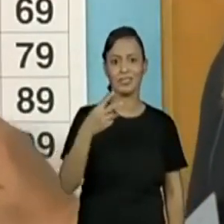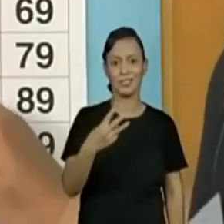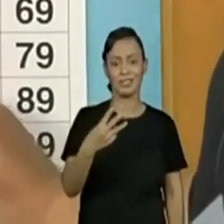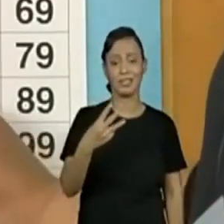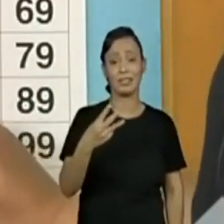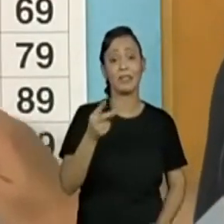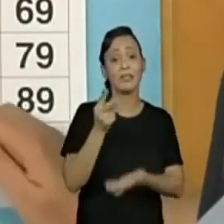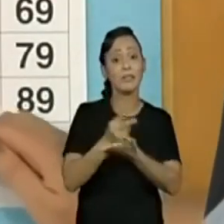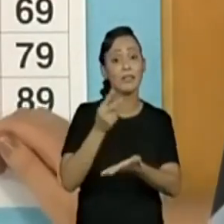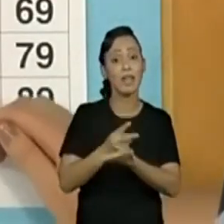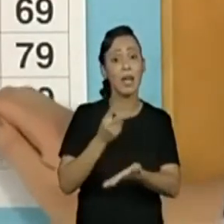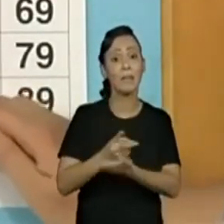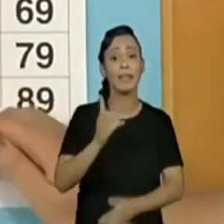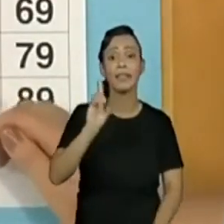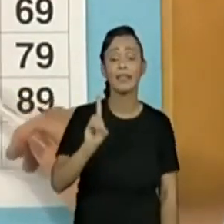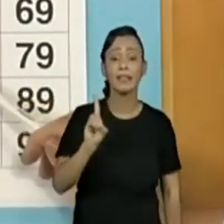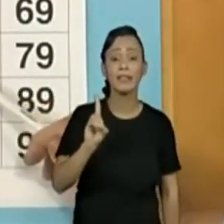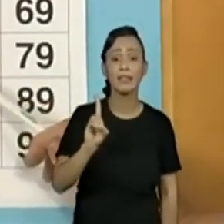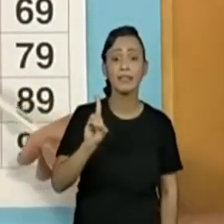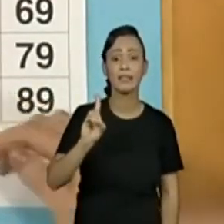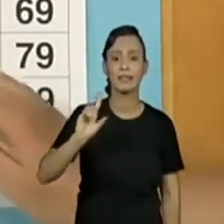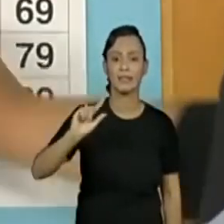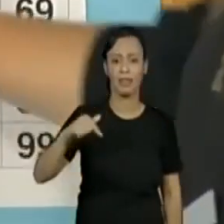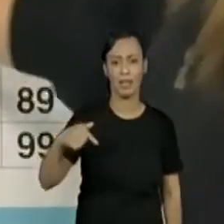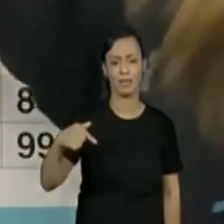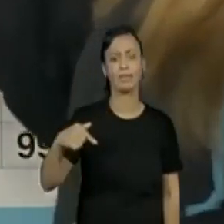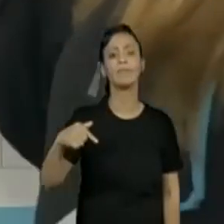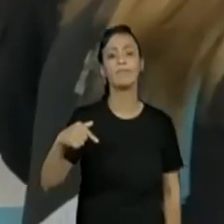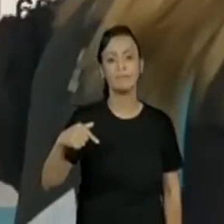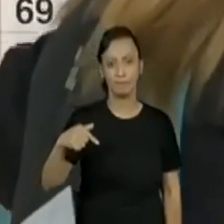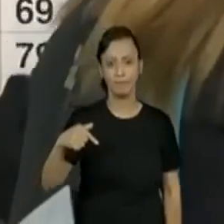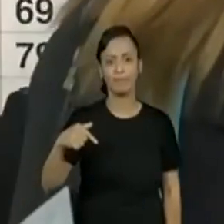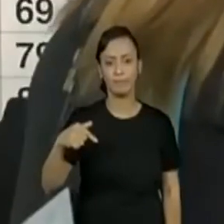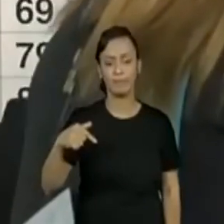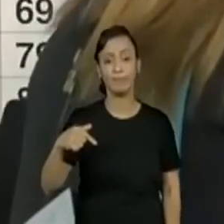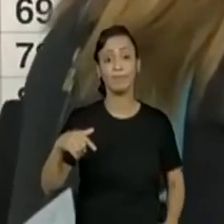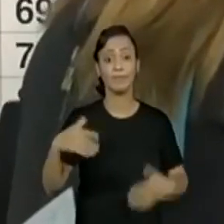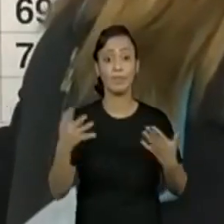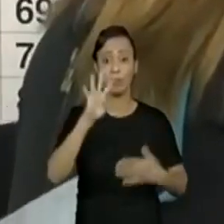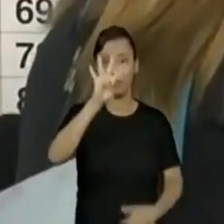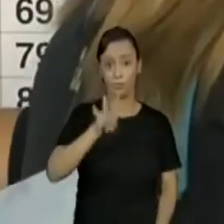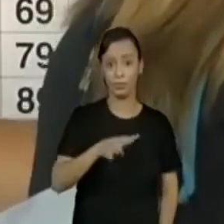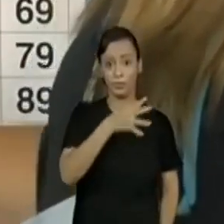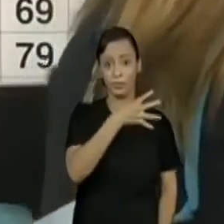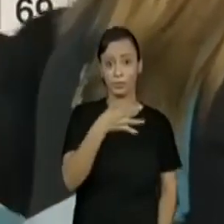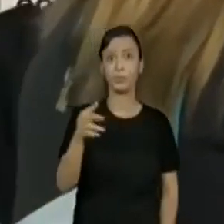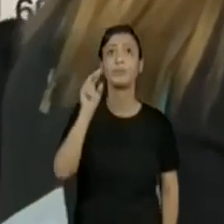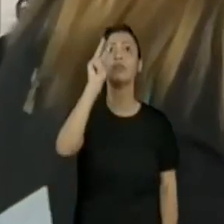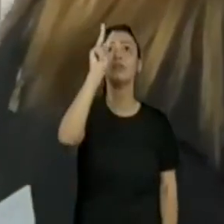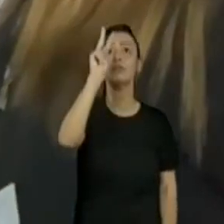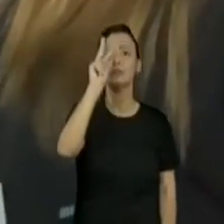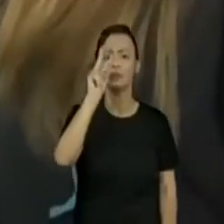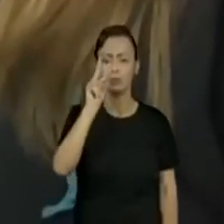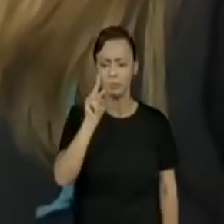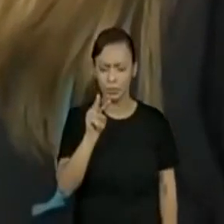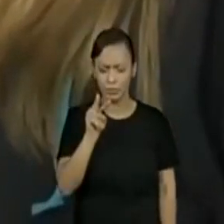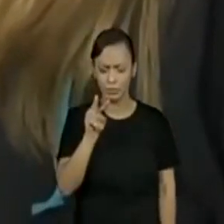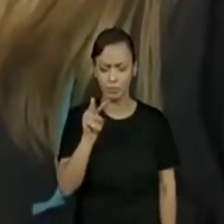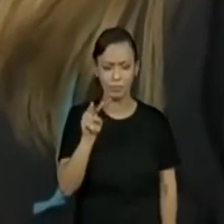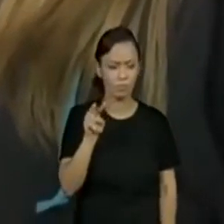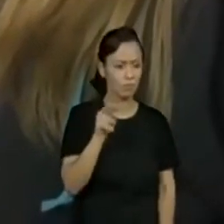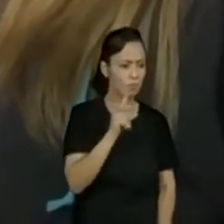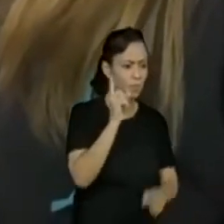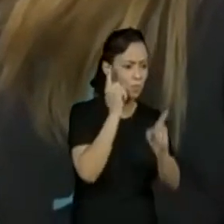interessante. 7 dezenas. Então, se eu vejo aqui o quadro numérico, eu visualizei o